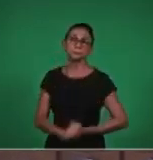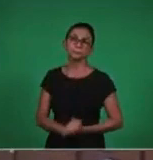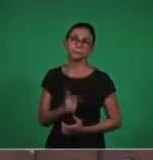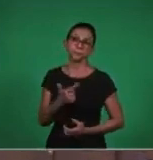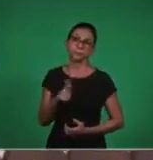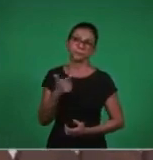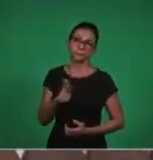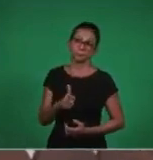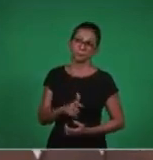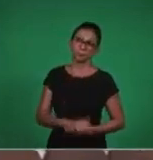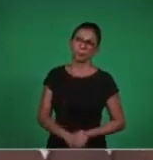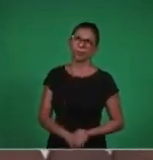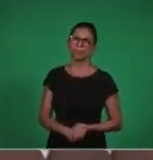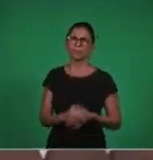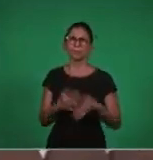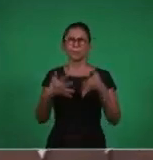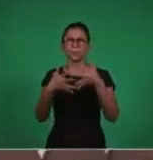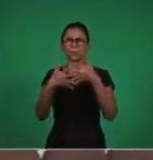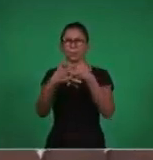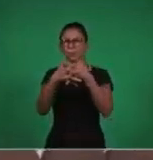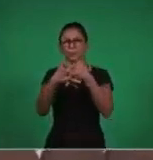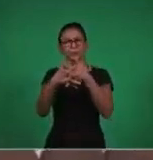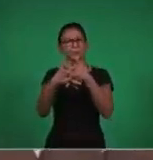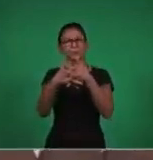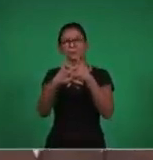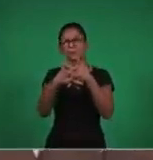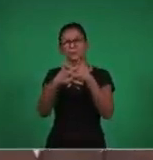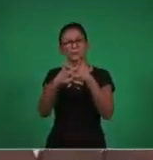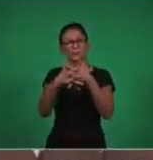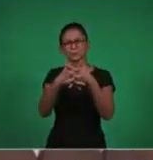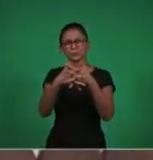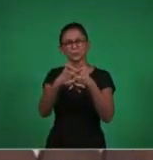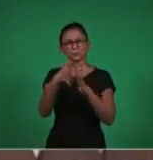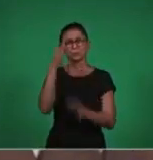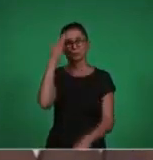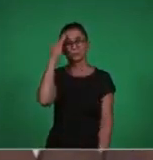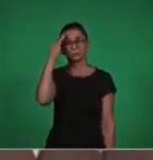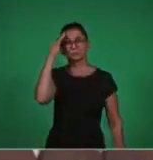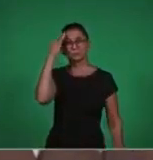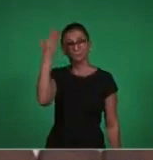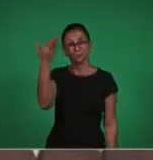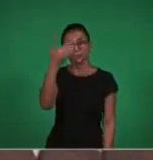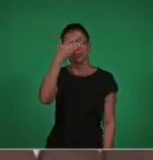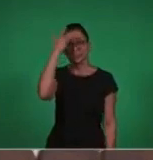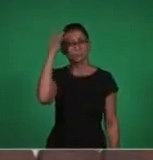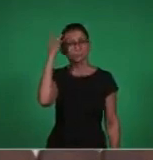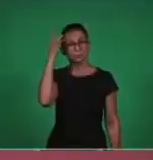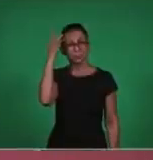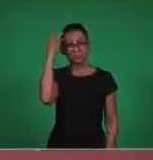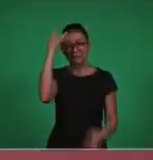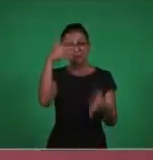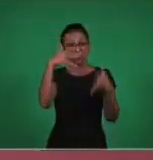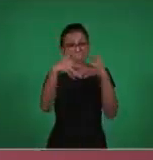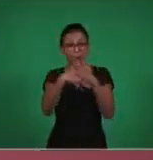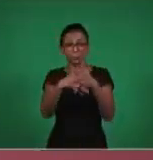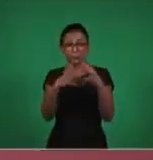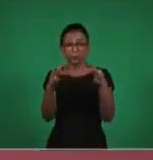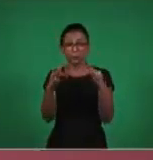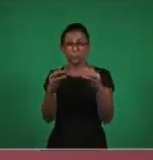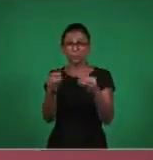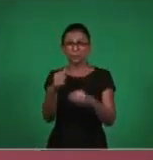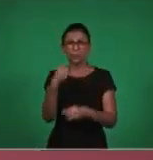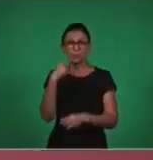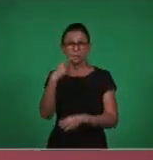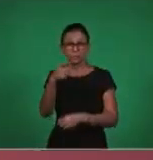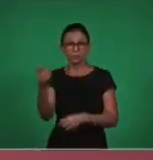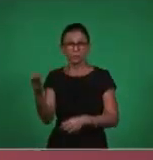essa confusão que muitos querem trazer. Essa semana mesmo, estava dizendo a alguns companheiros,